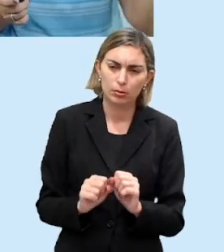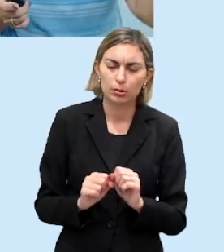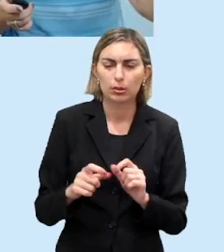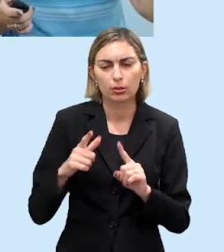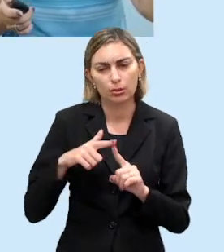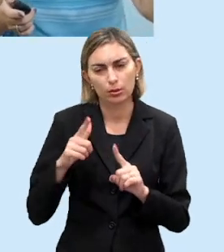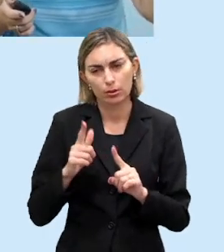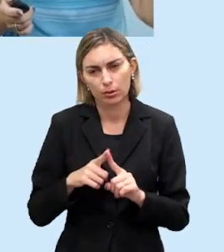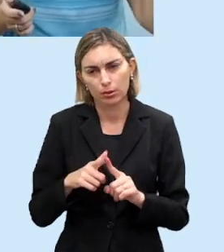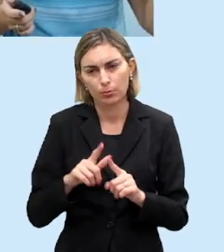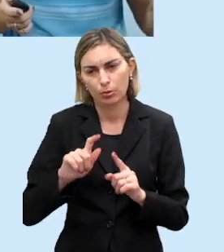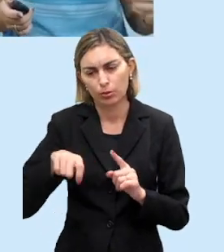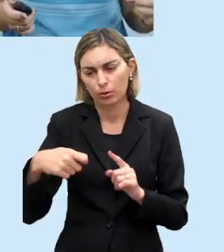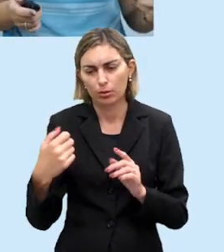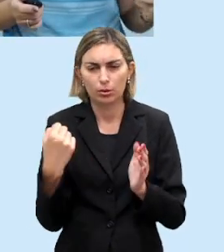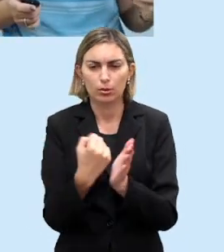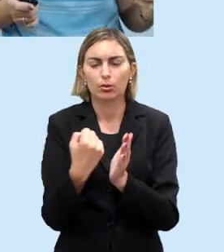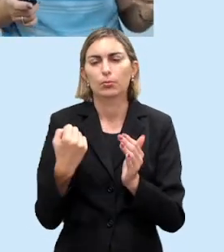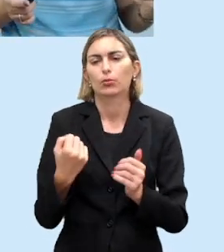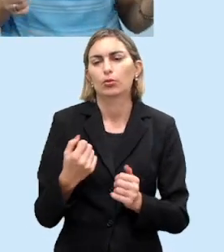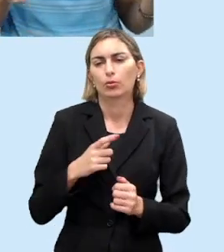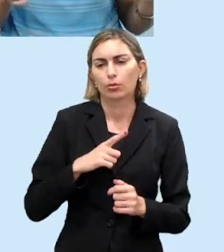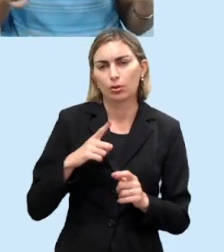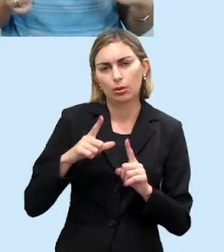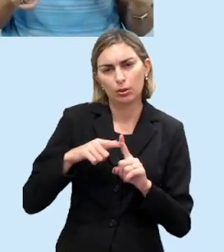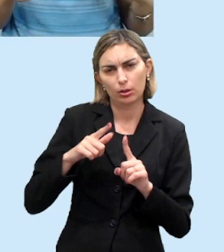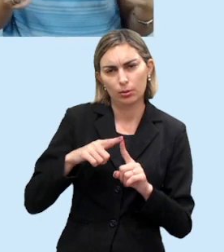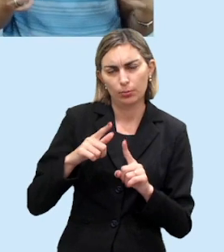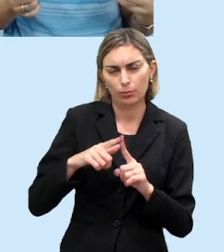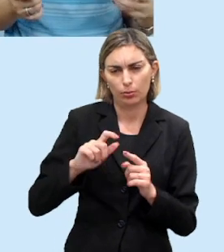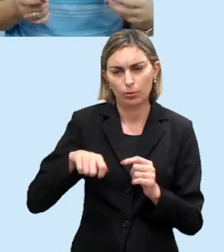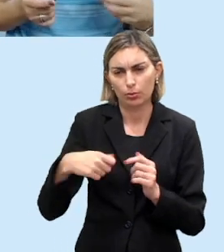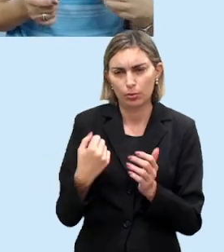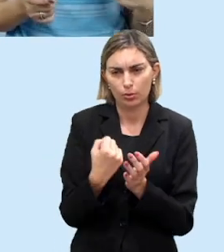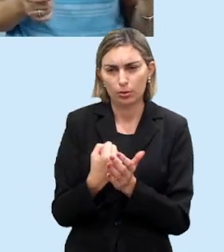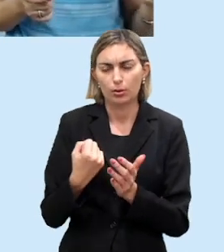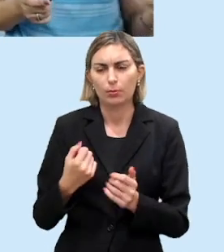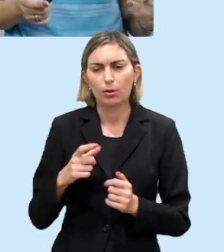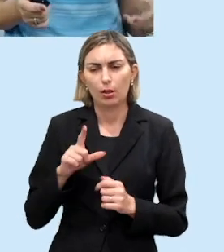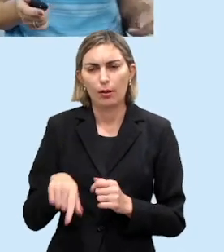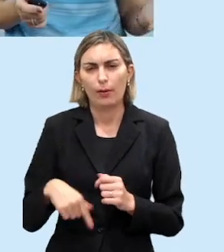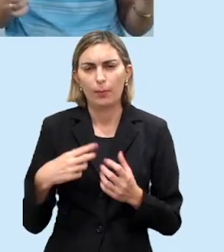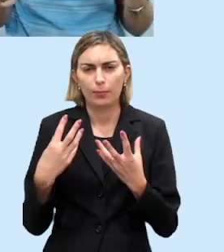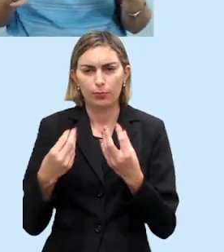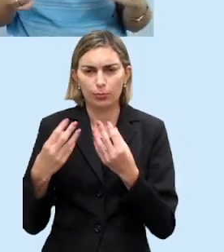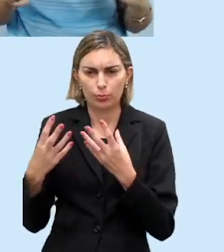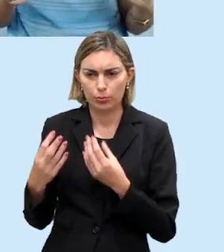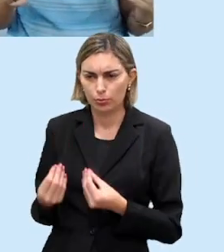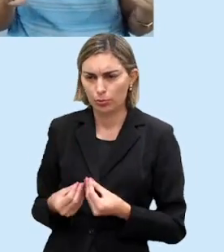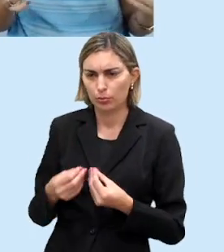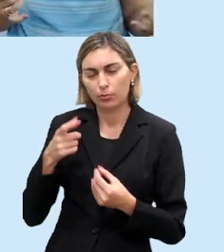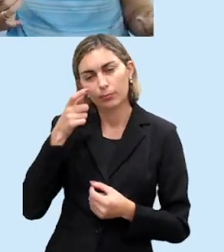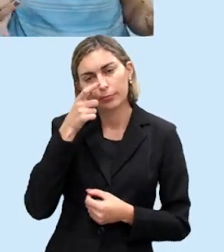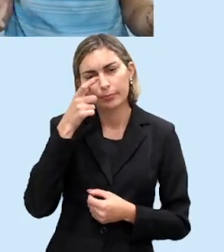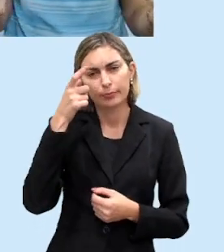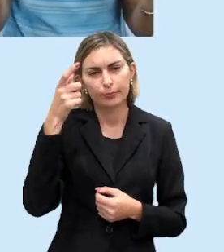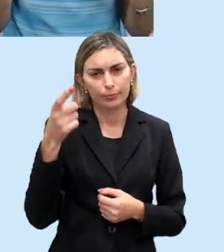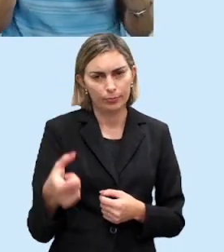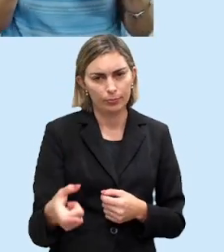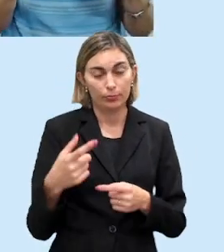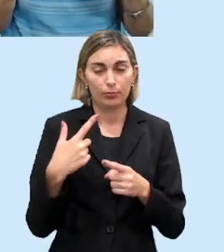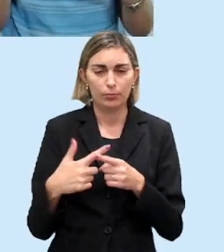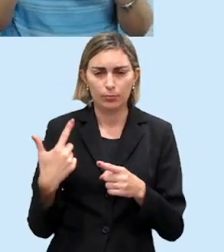tipo símbolo, não é? E o símbolo, ele é muitíssimo interessante, porque